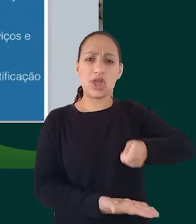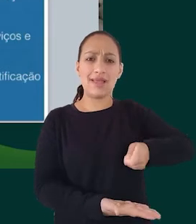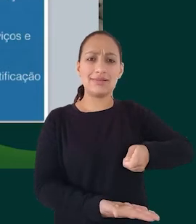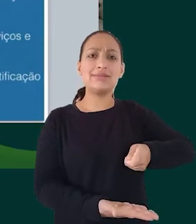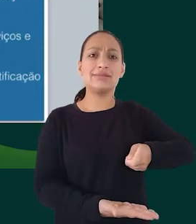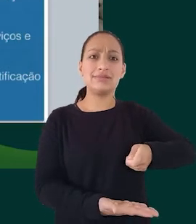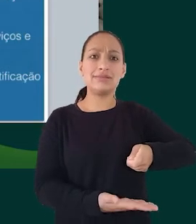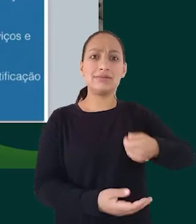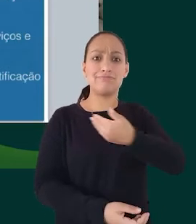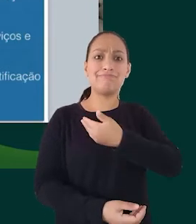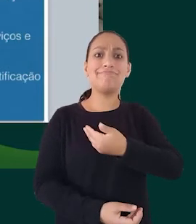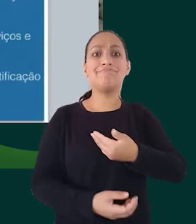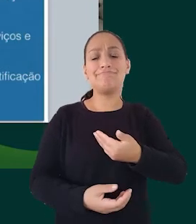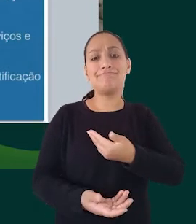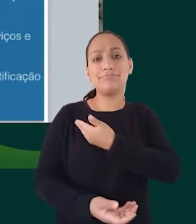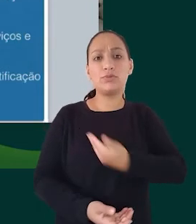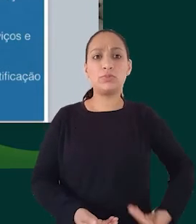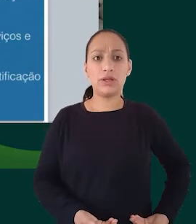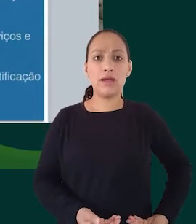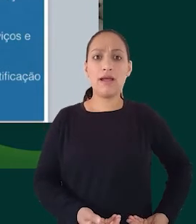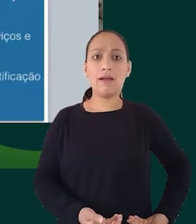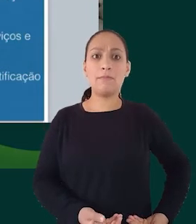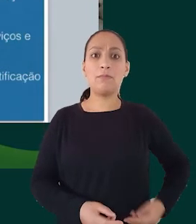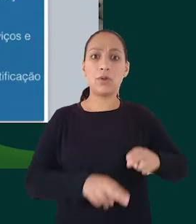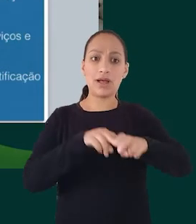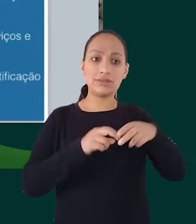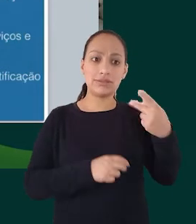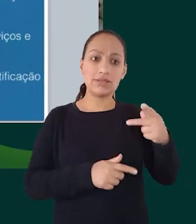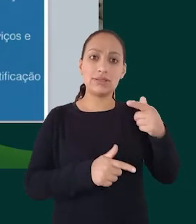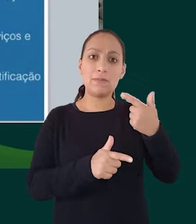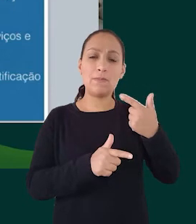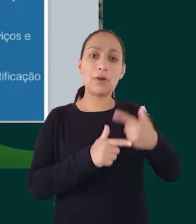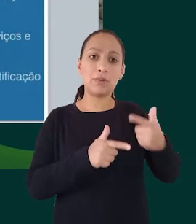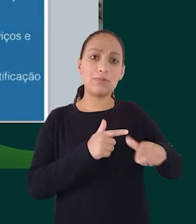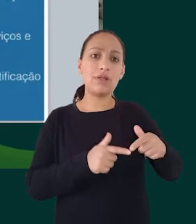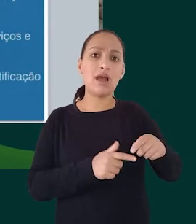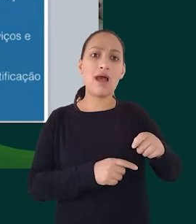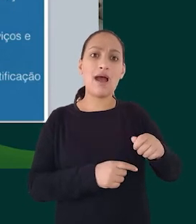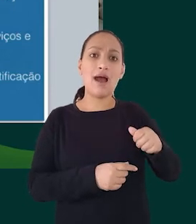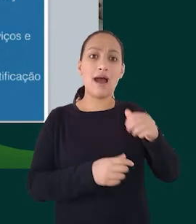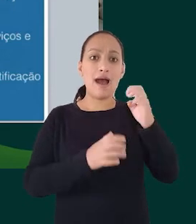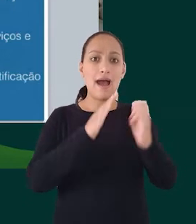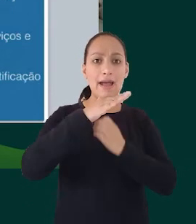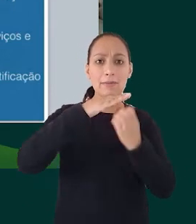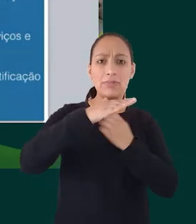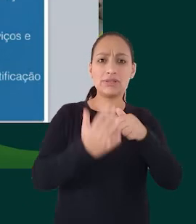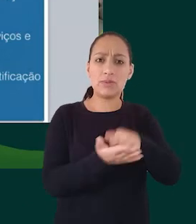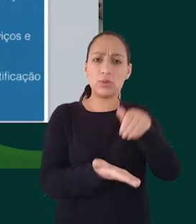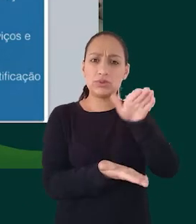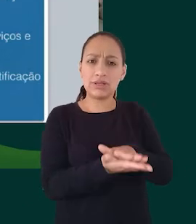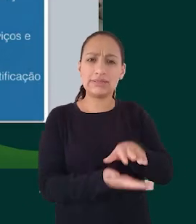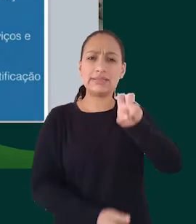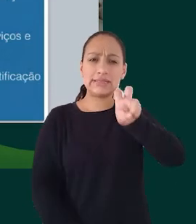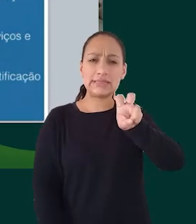problema. A empresa foi multada em 5 bilhões de dólares e mais uma série de